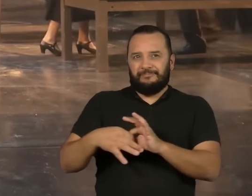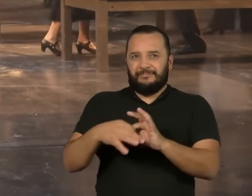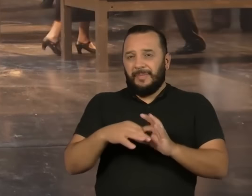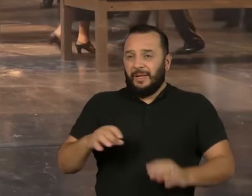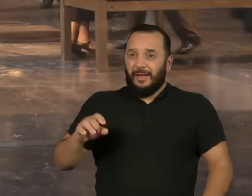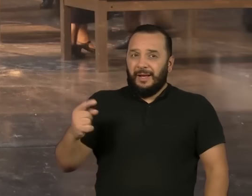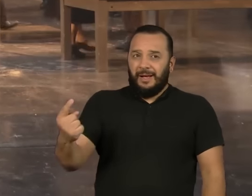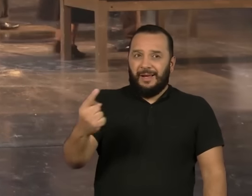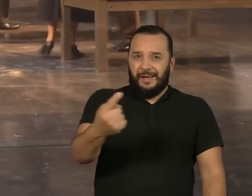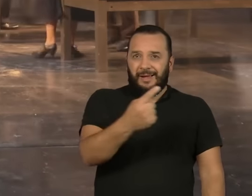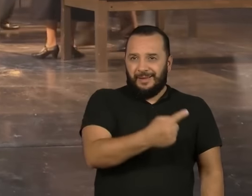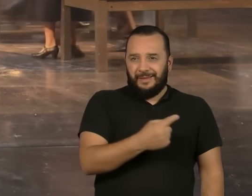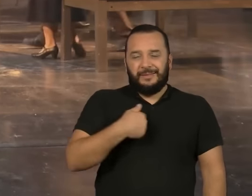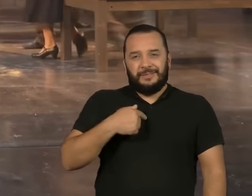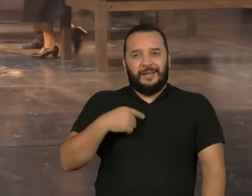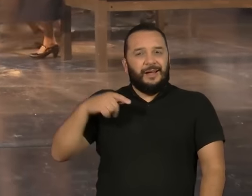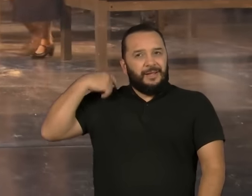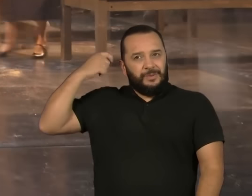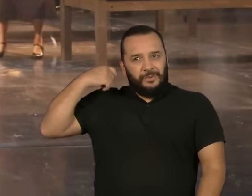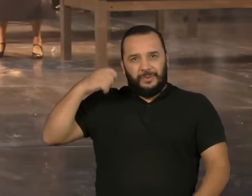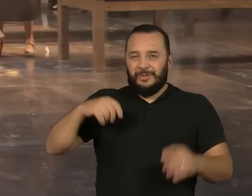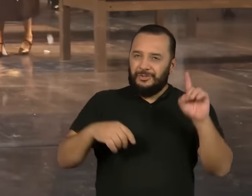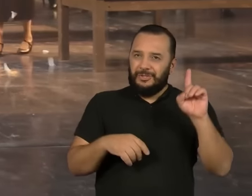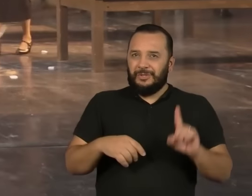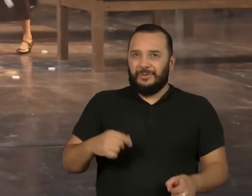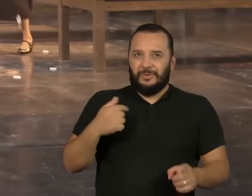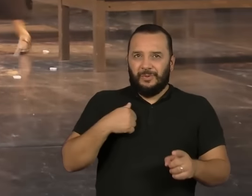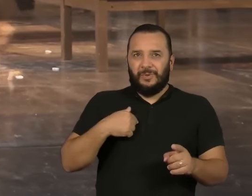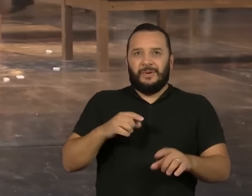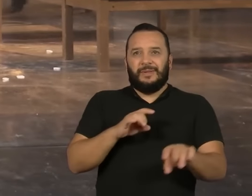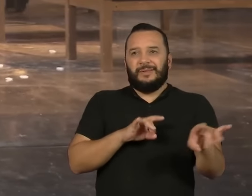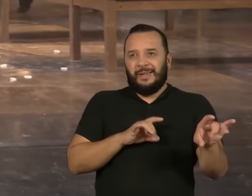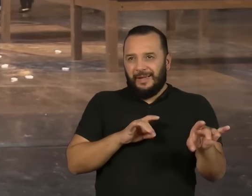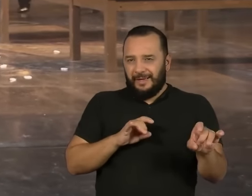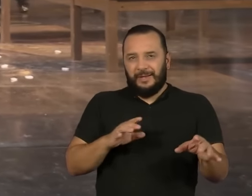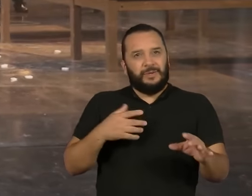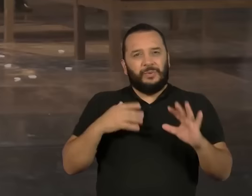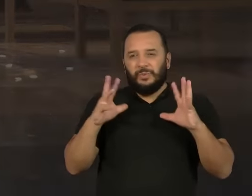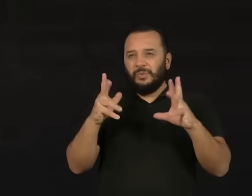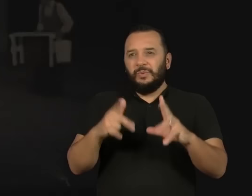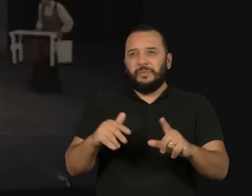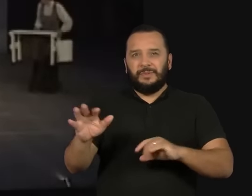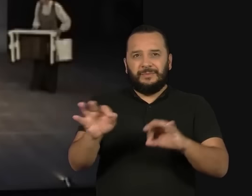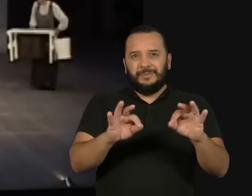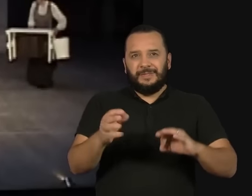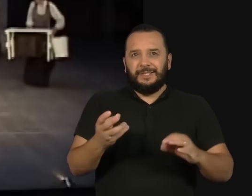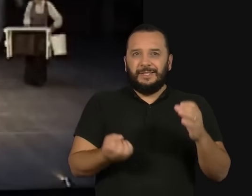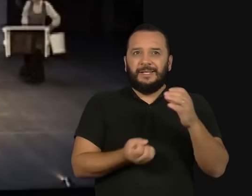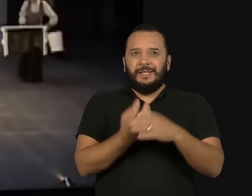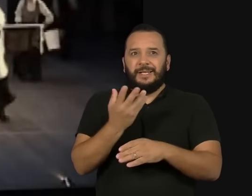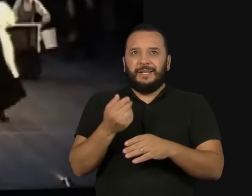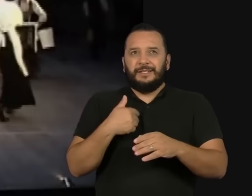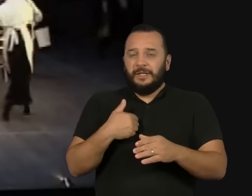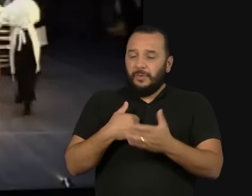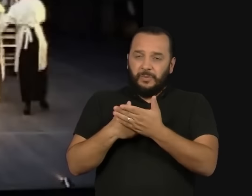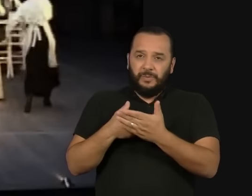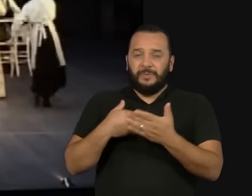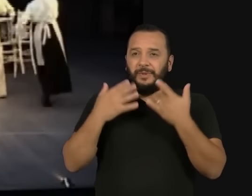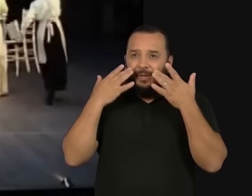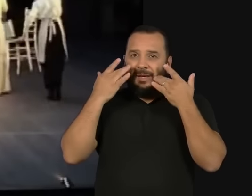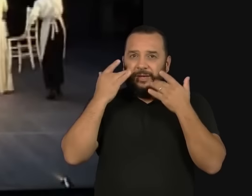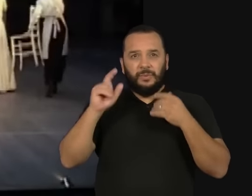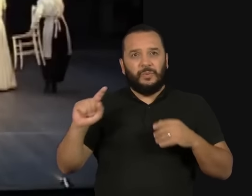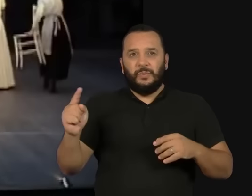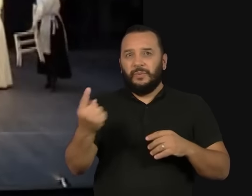ela do ator, do diretor, do cenógrafo ou do técnico, contribuía para a criação de espetáculos